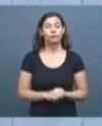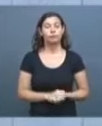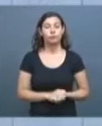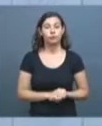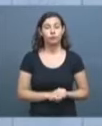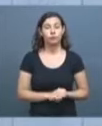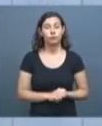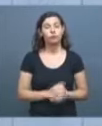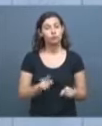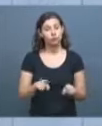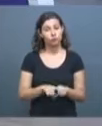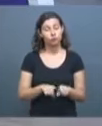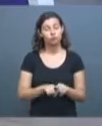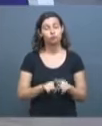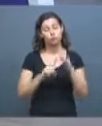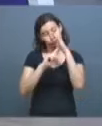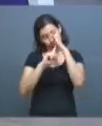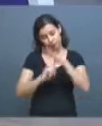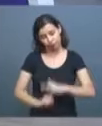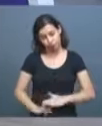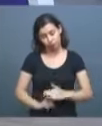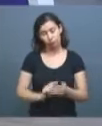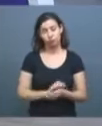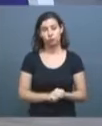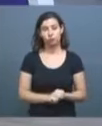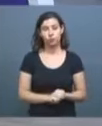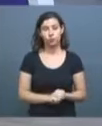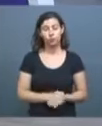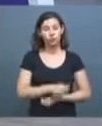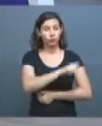e também o transtorno depressivo. Entre os